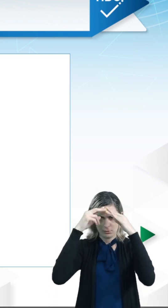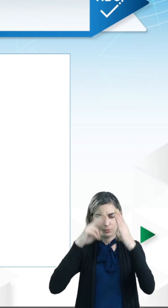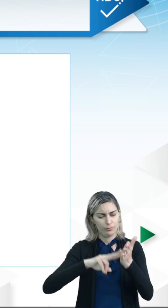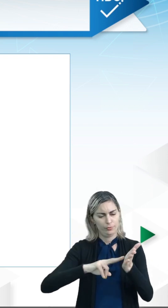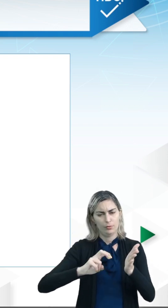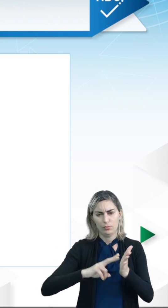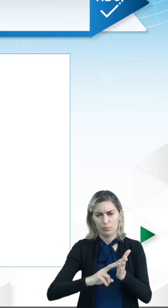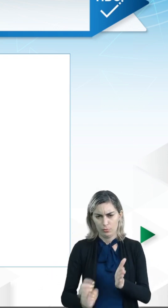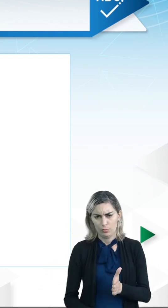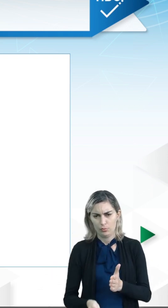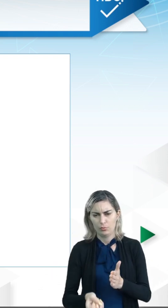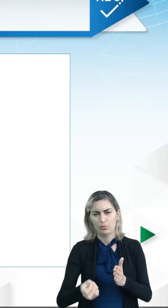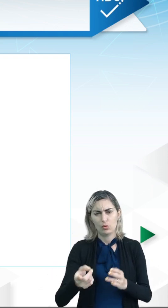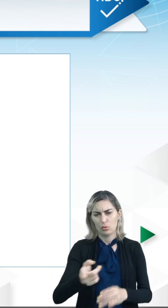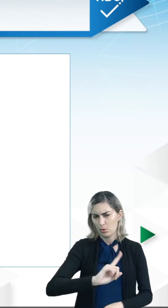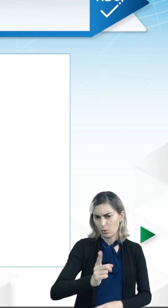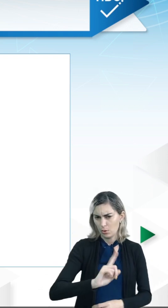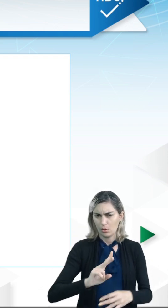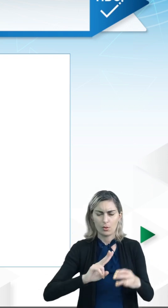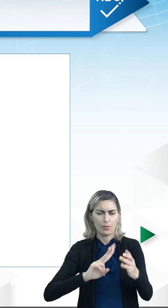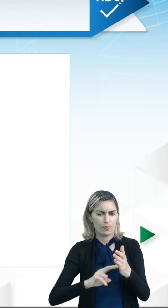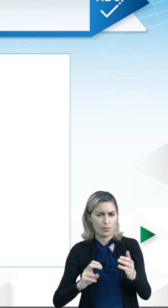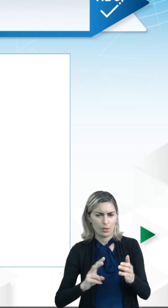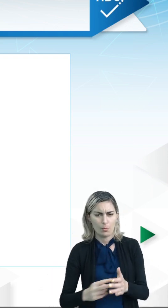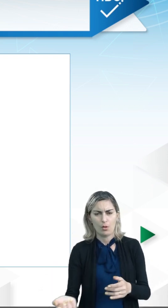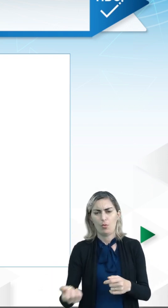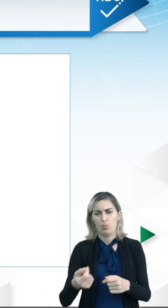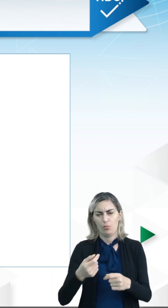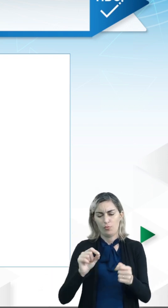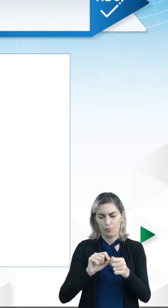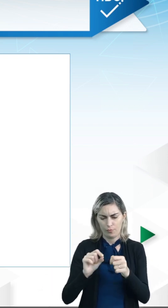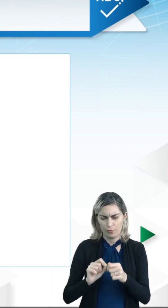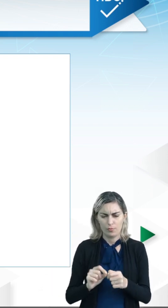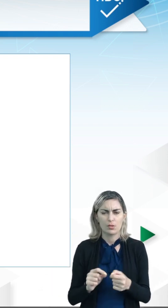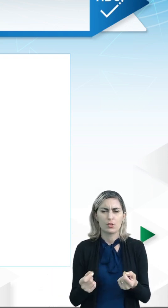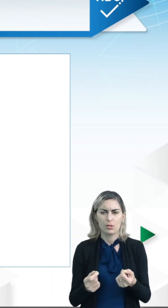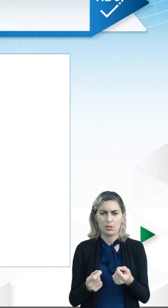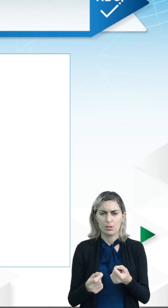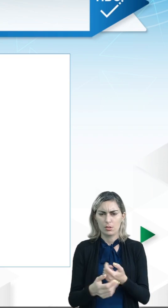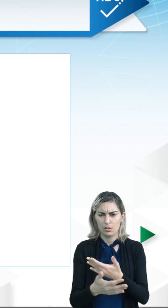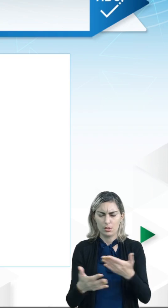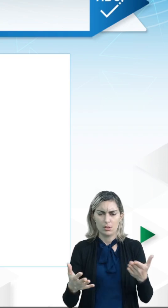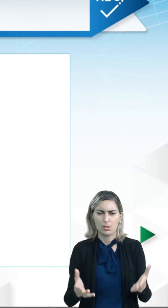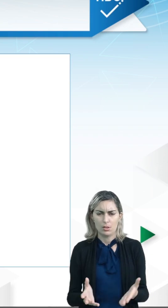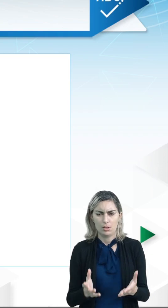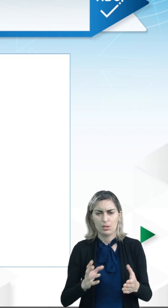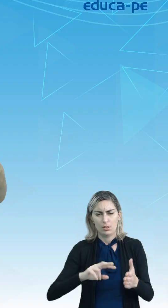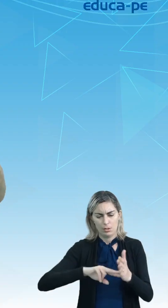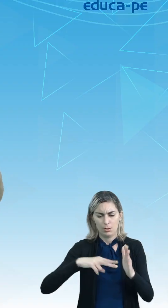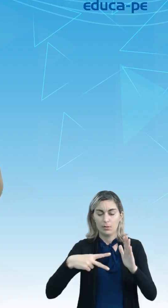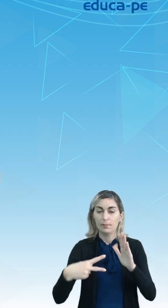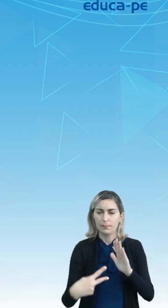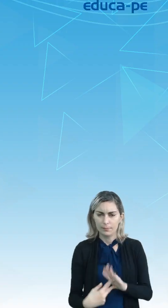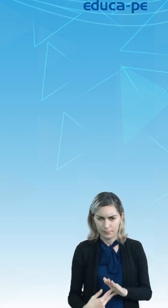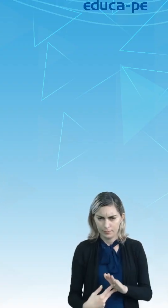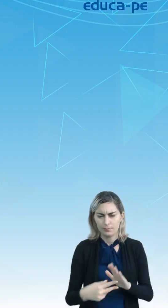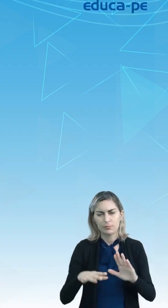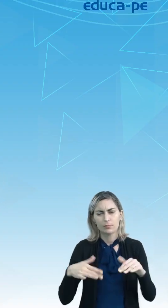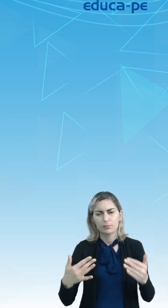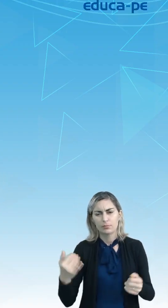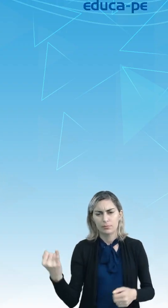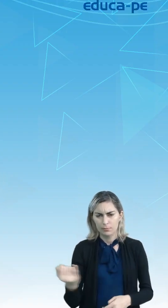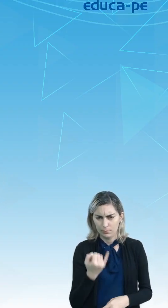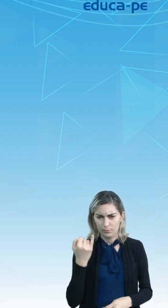verbal quanto a linguagem não verbal formando um efeito de sentido. Então é